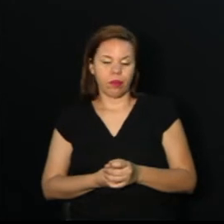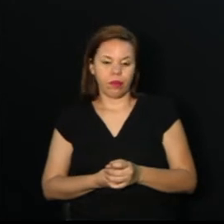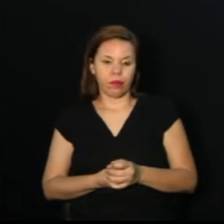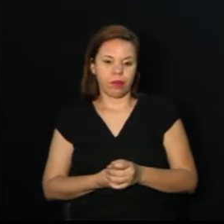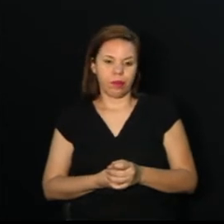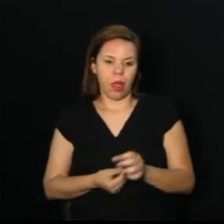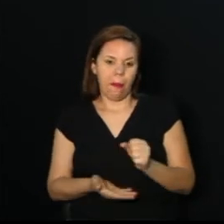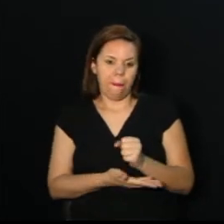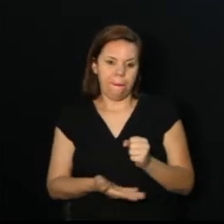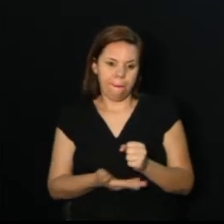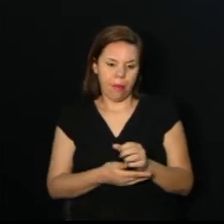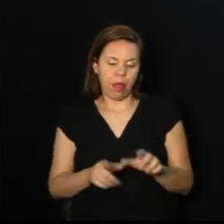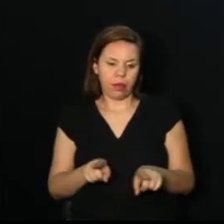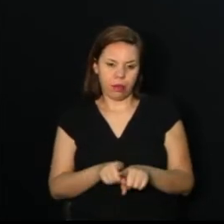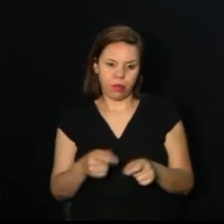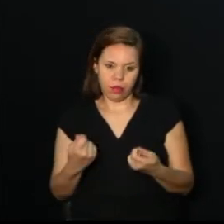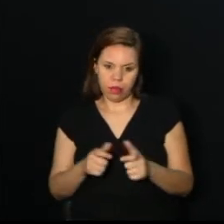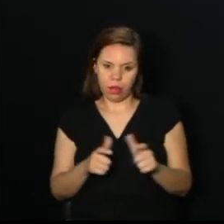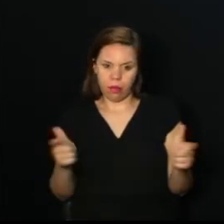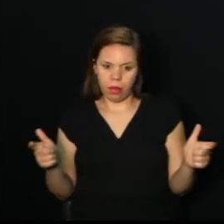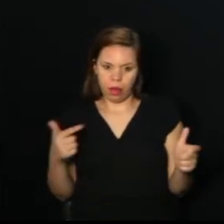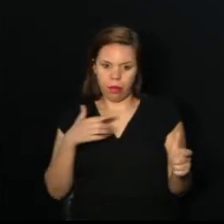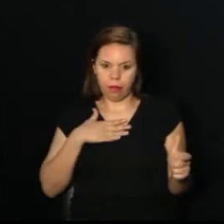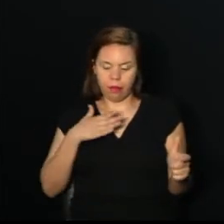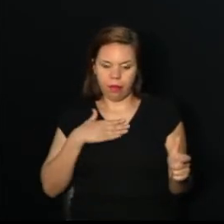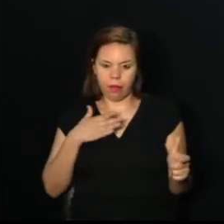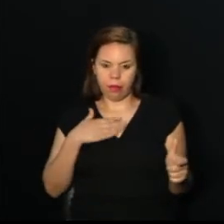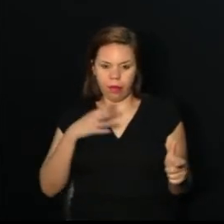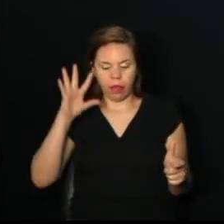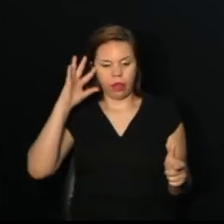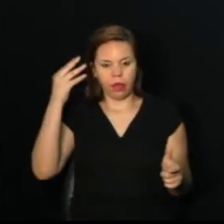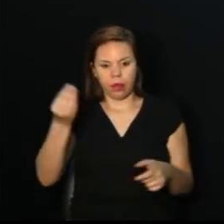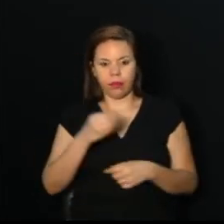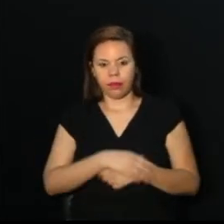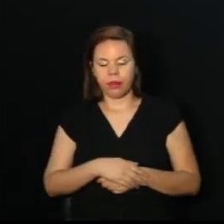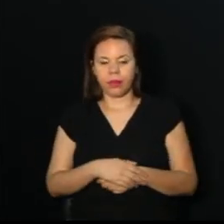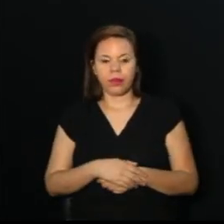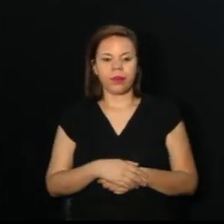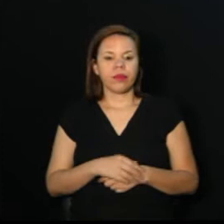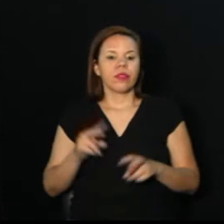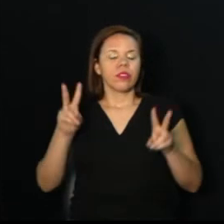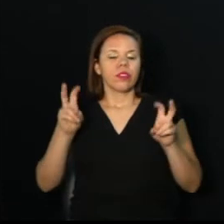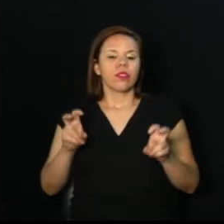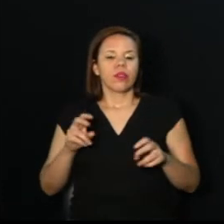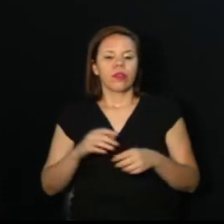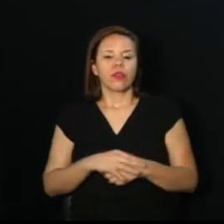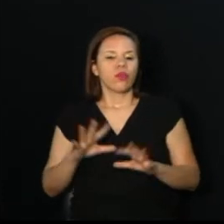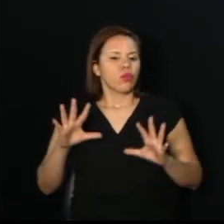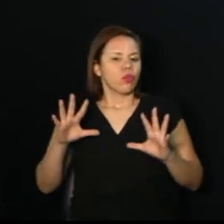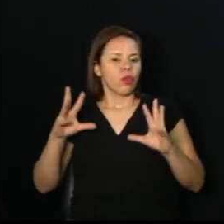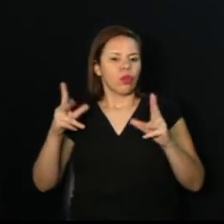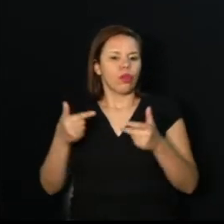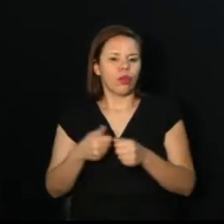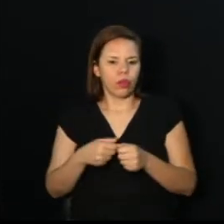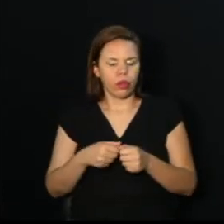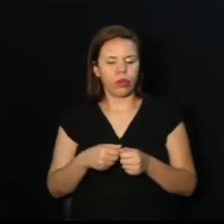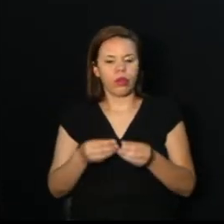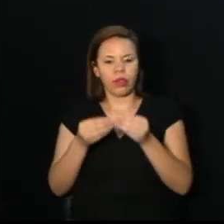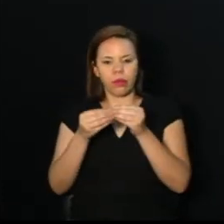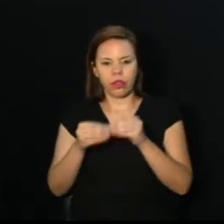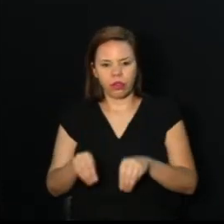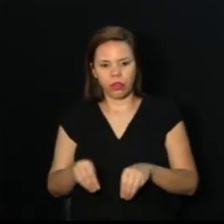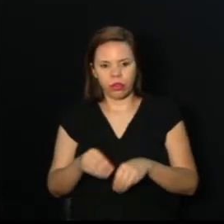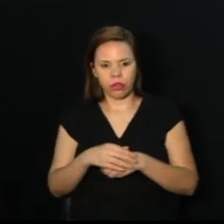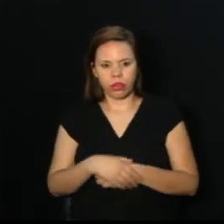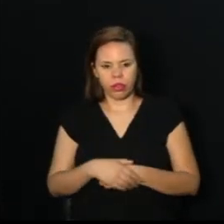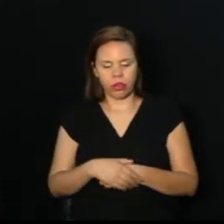Eu preciso ampliar a minha compreensão sobre tudo que afeta